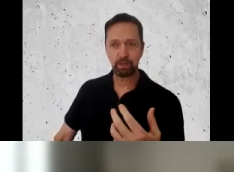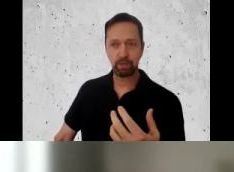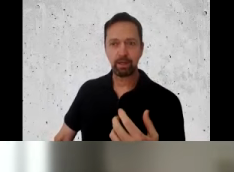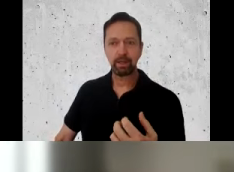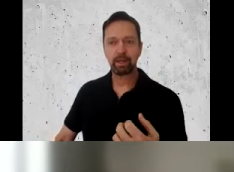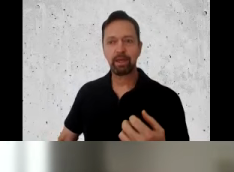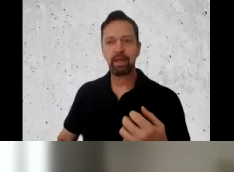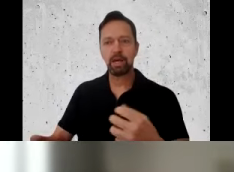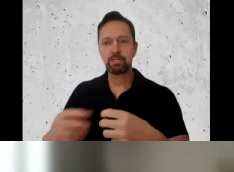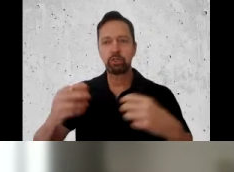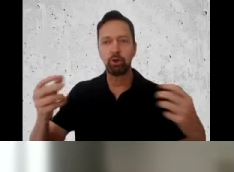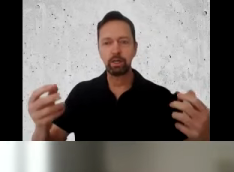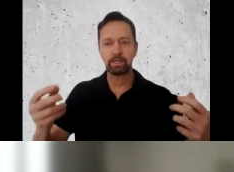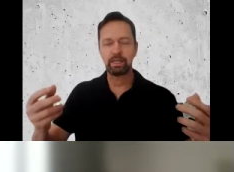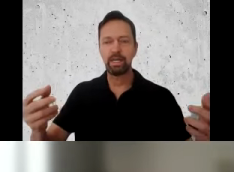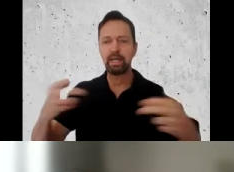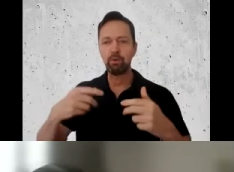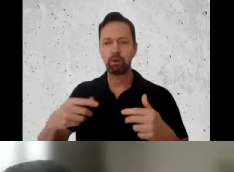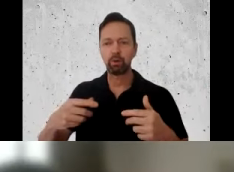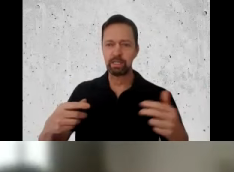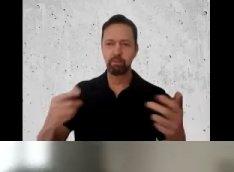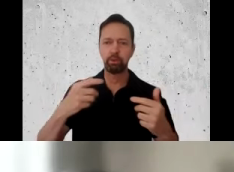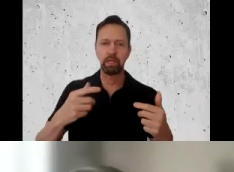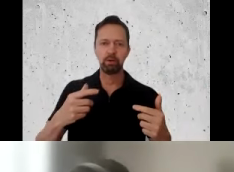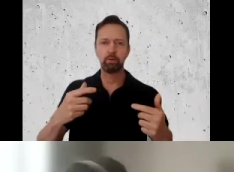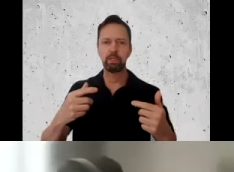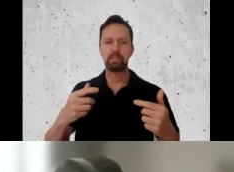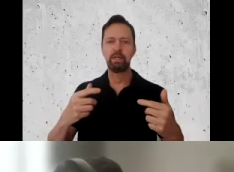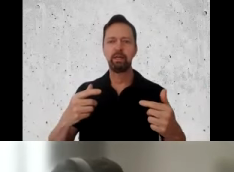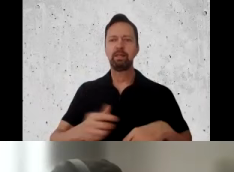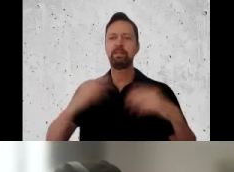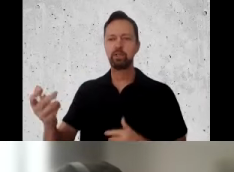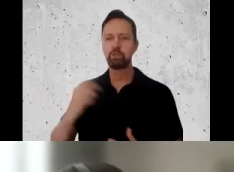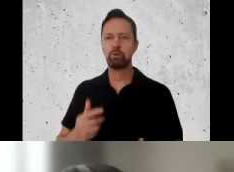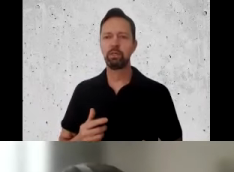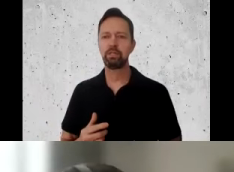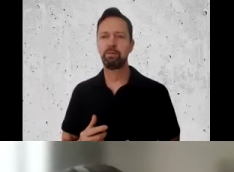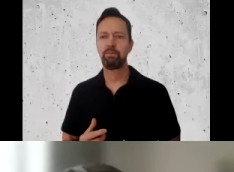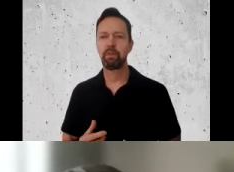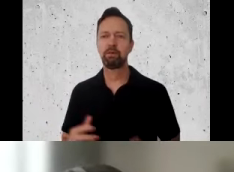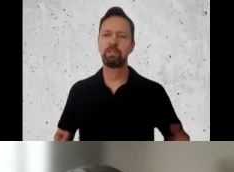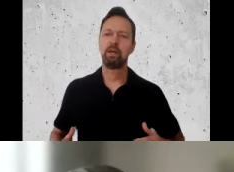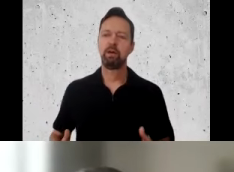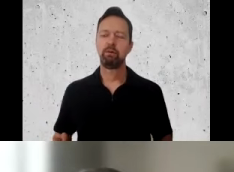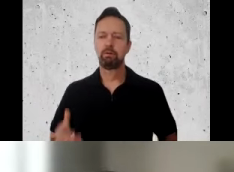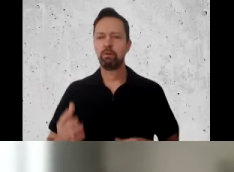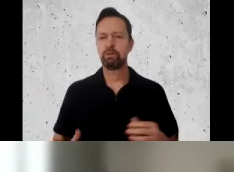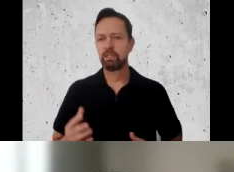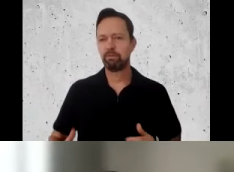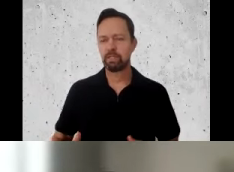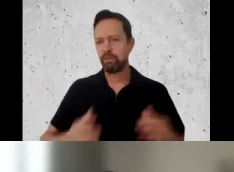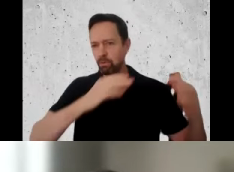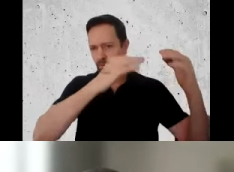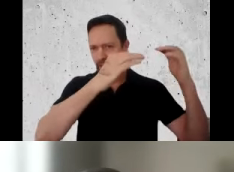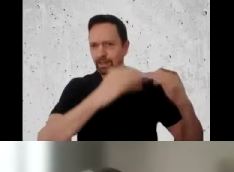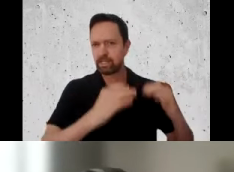grande que as trocas que iriam acontecer, que poderiam acontecer, deixam de acontecer. Então, você, quando